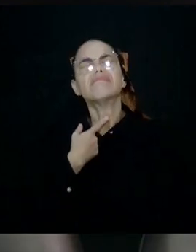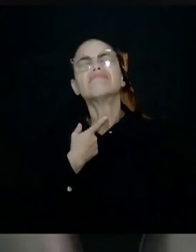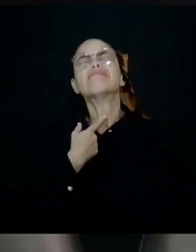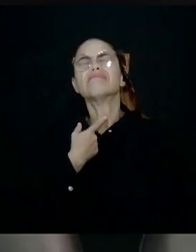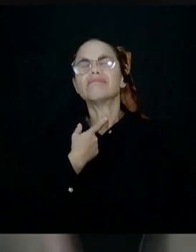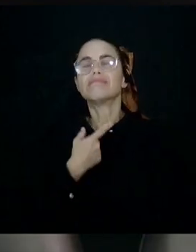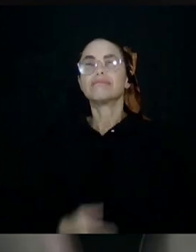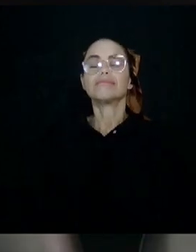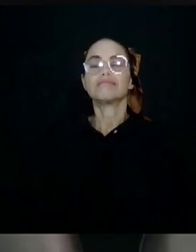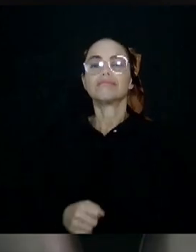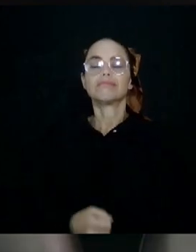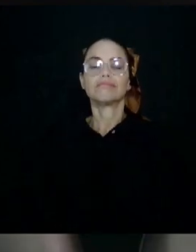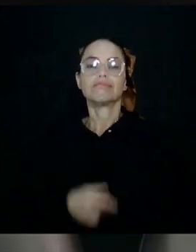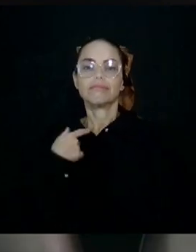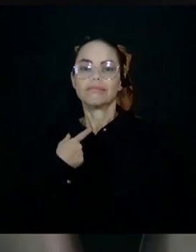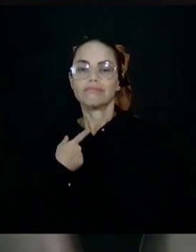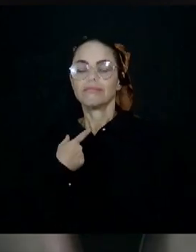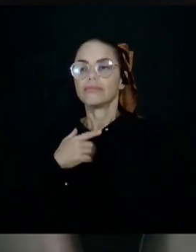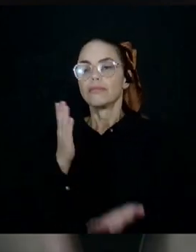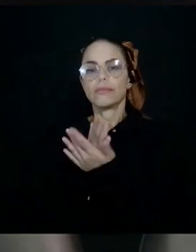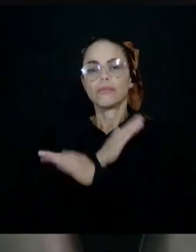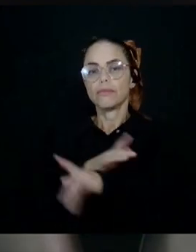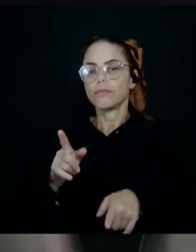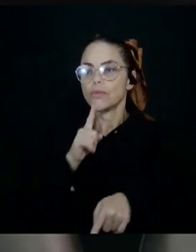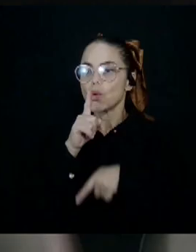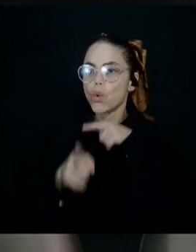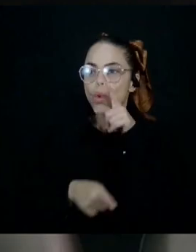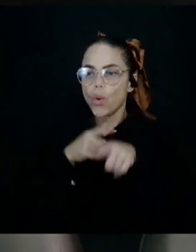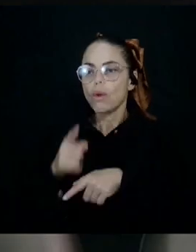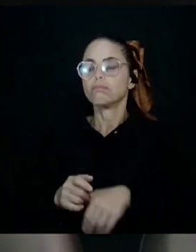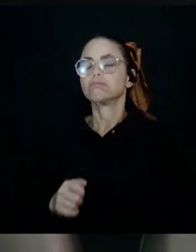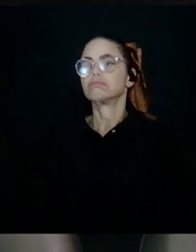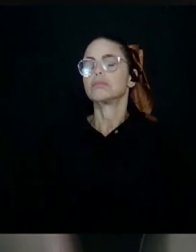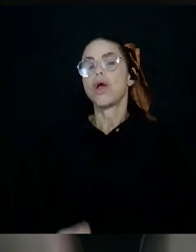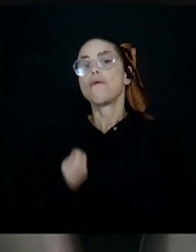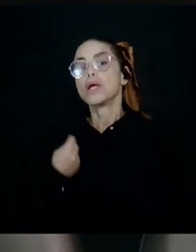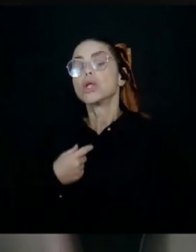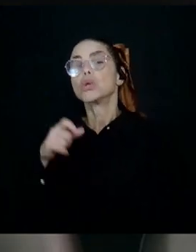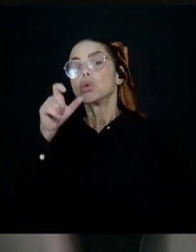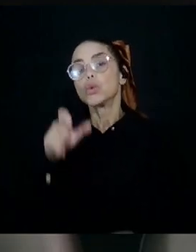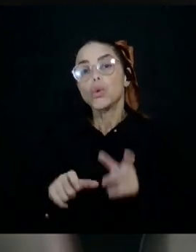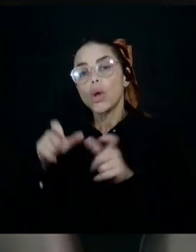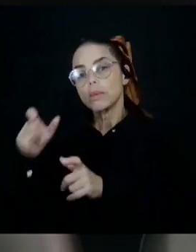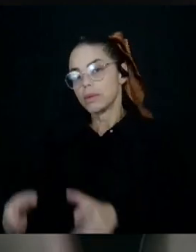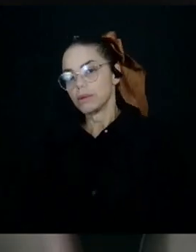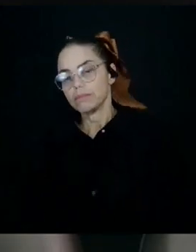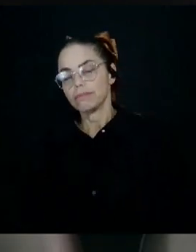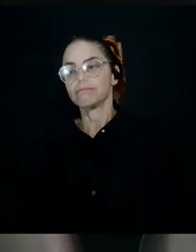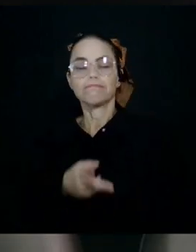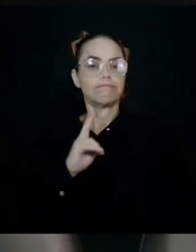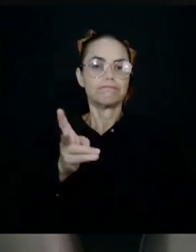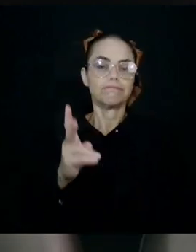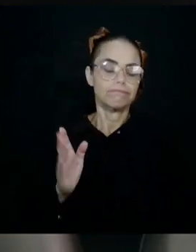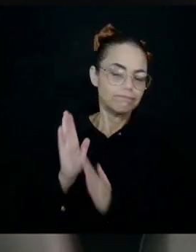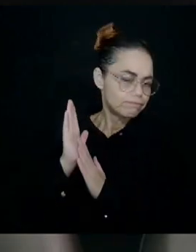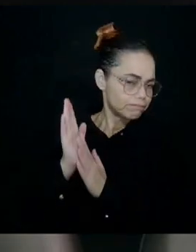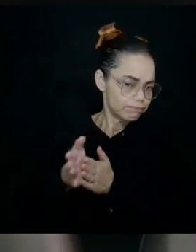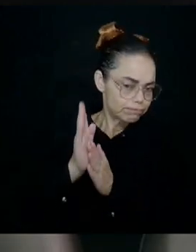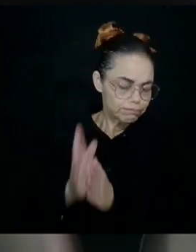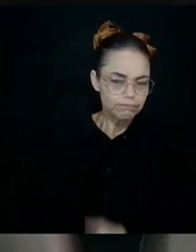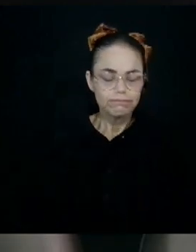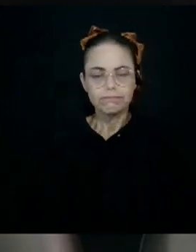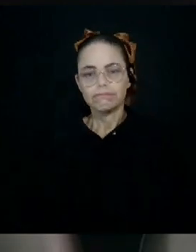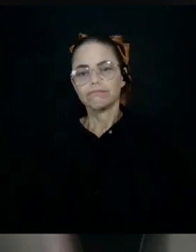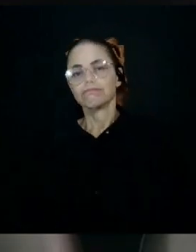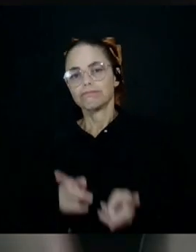com esses julgamentos externos, né? Porque isso sempre nos acompanha. Eu sempre ouço muito,